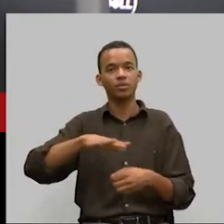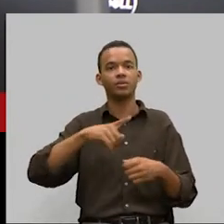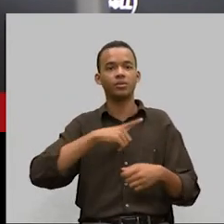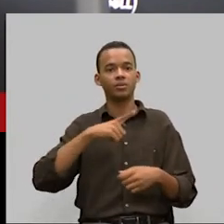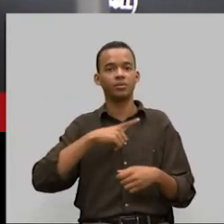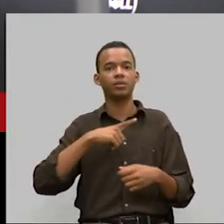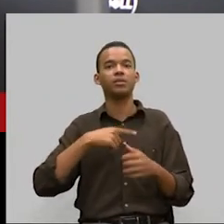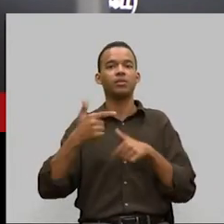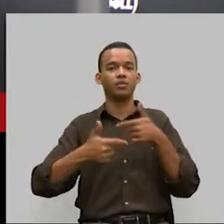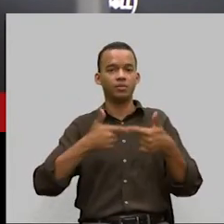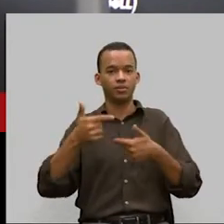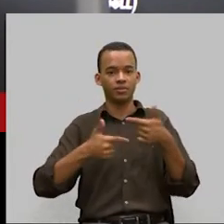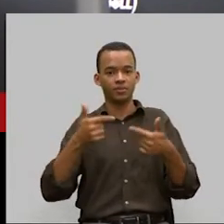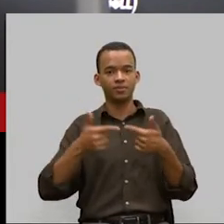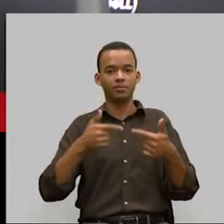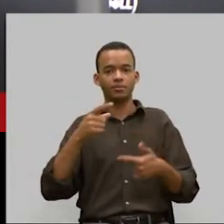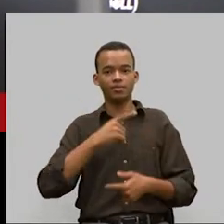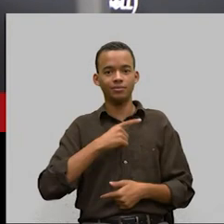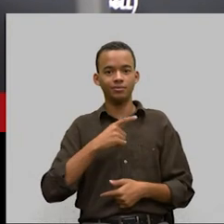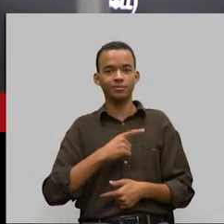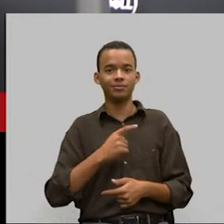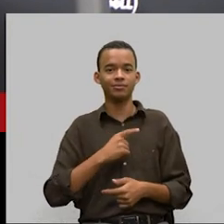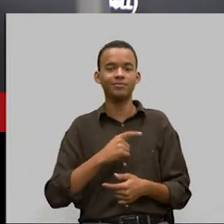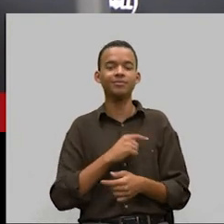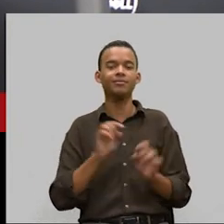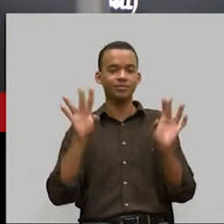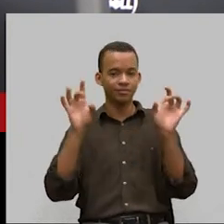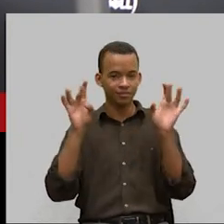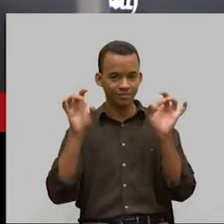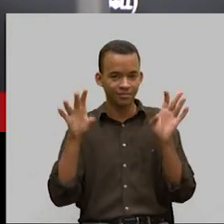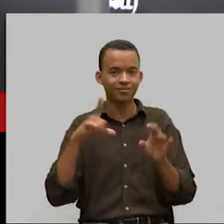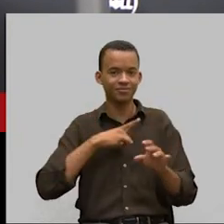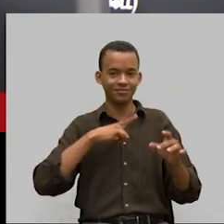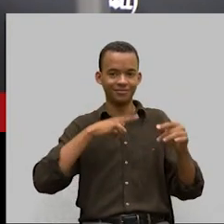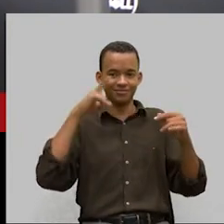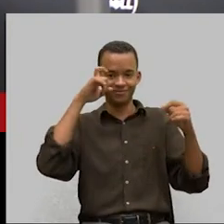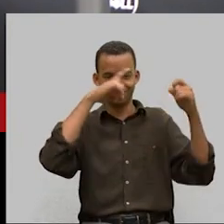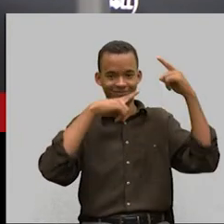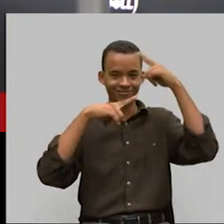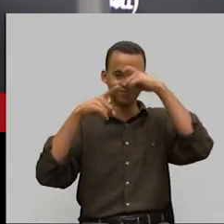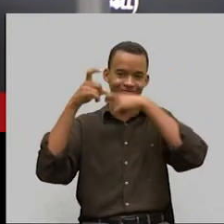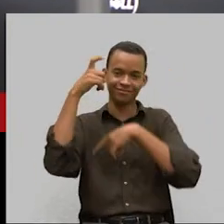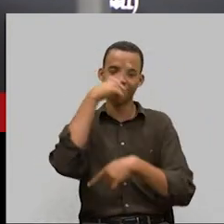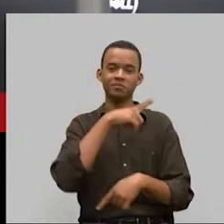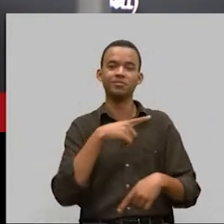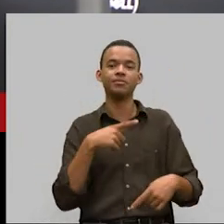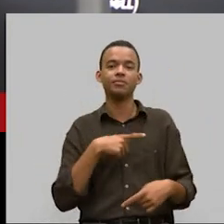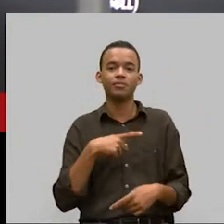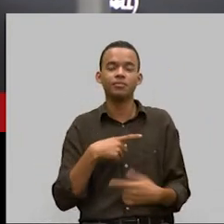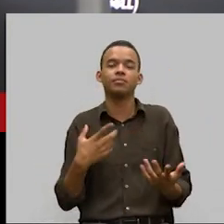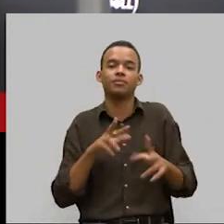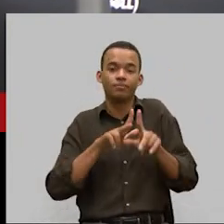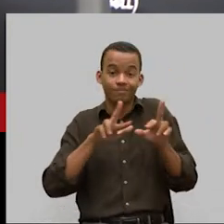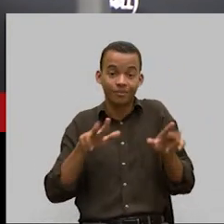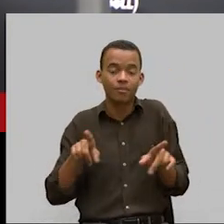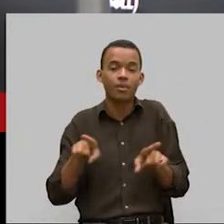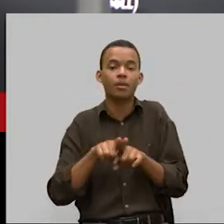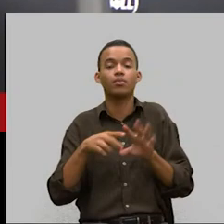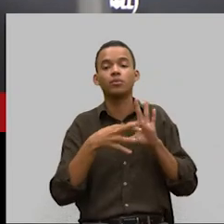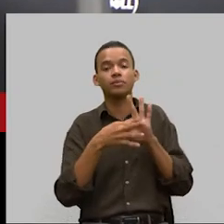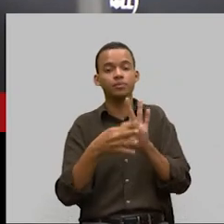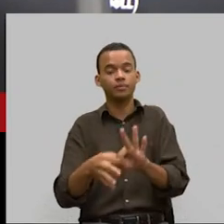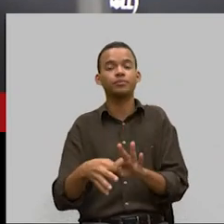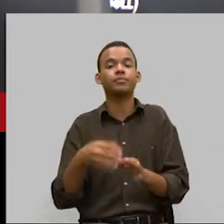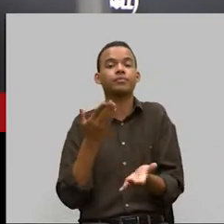um trabalho né de muita excelência mas também que passa por muitas dificuldades também né pelo contexto político que a gente vive pelo contexto Educacional do